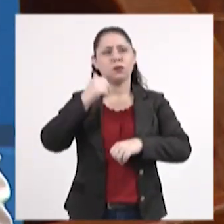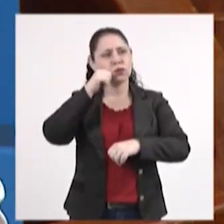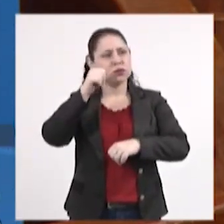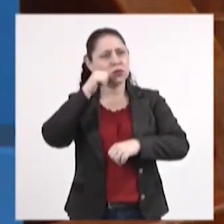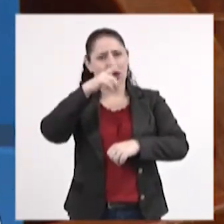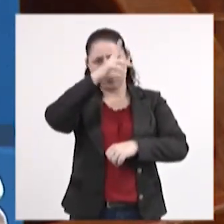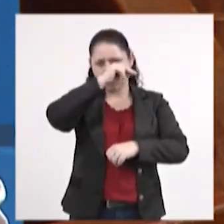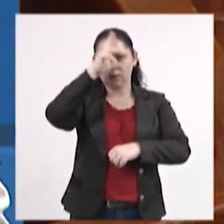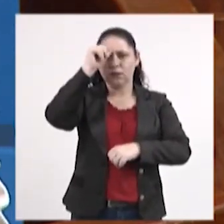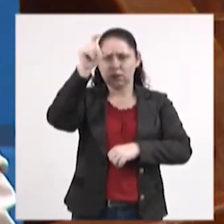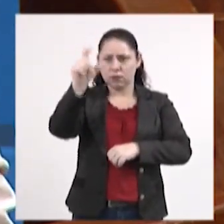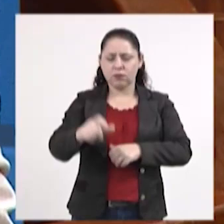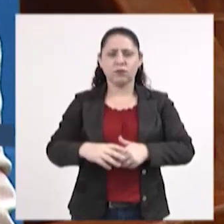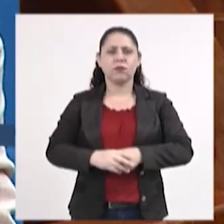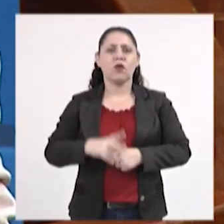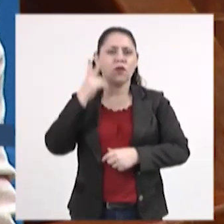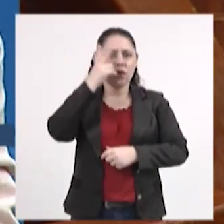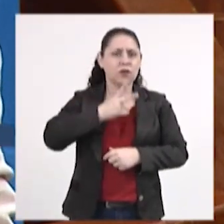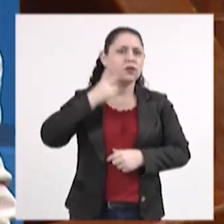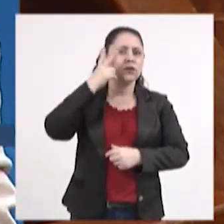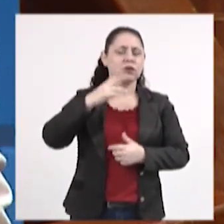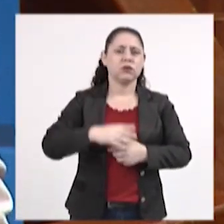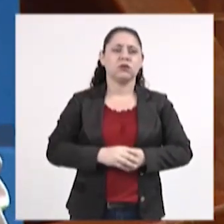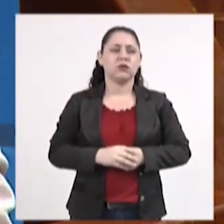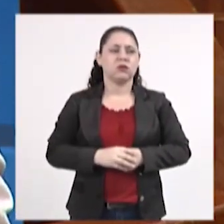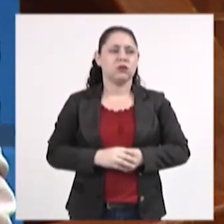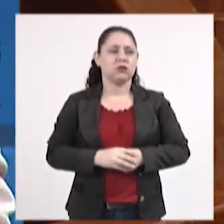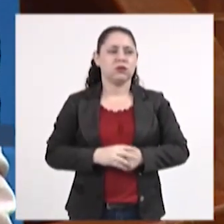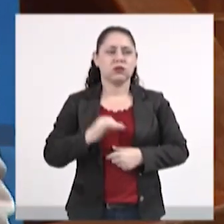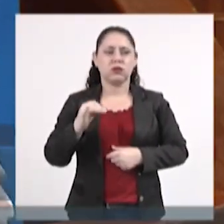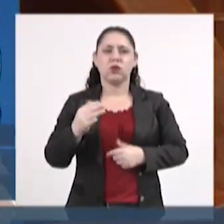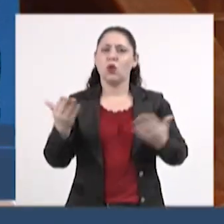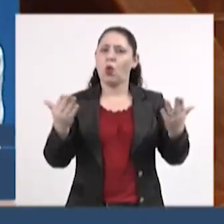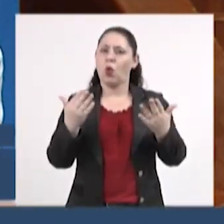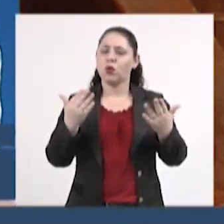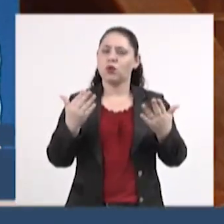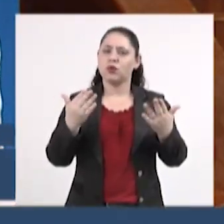prefeitas, mais mulheres vereadoras. E se nós não enfrentarmos isso hoje,